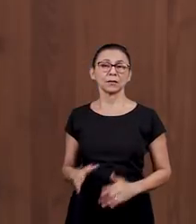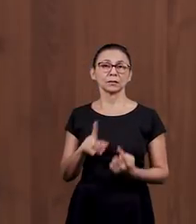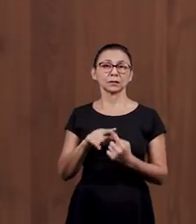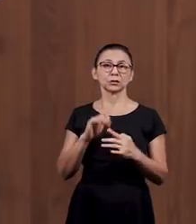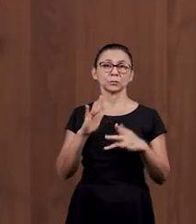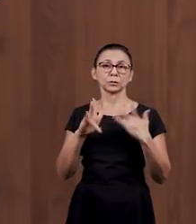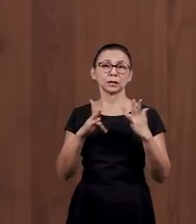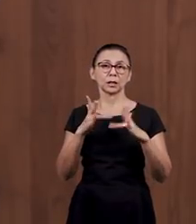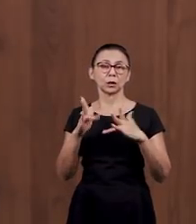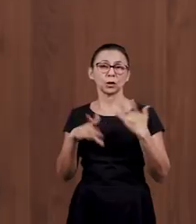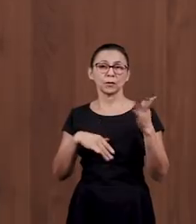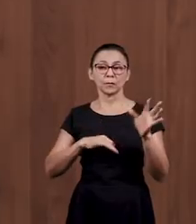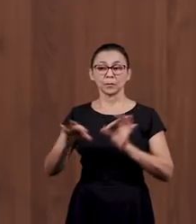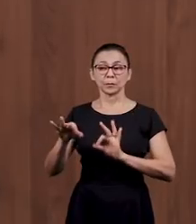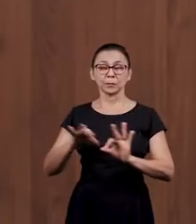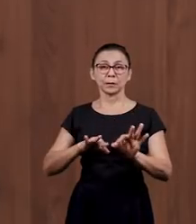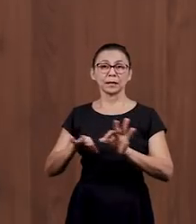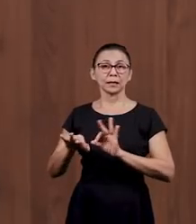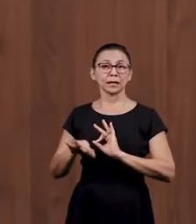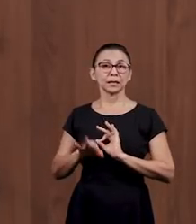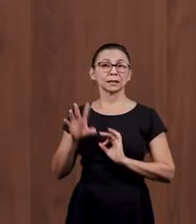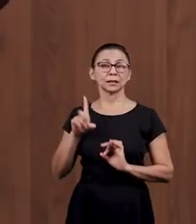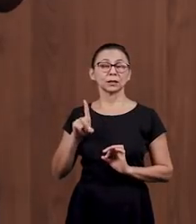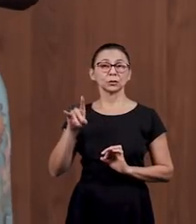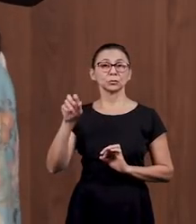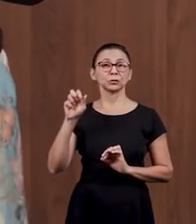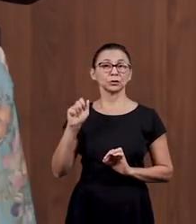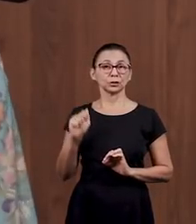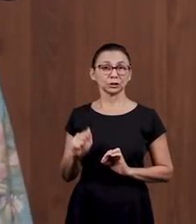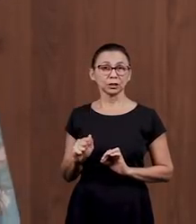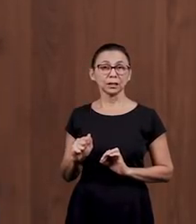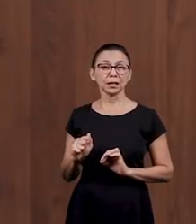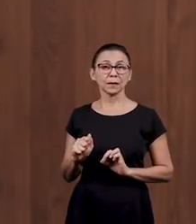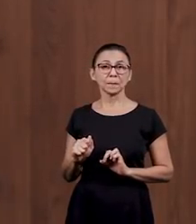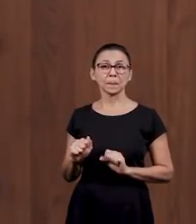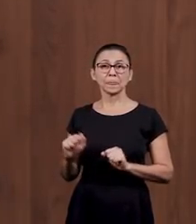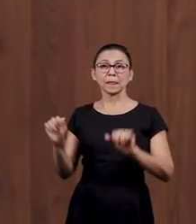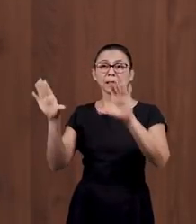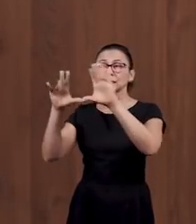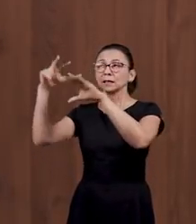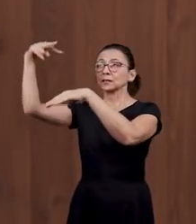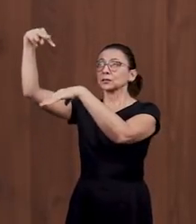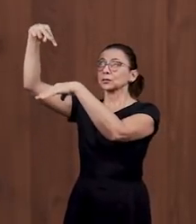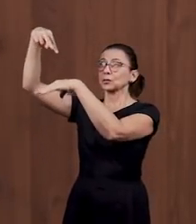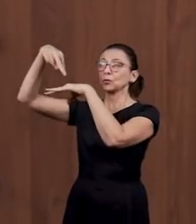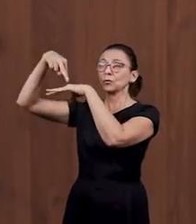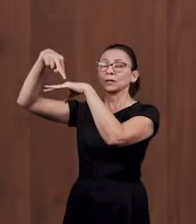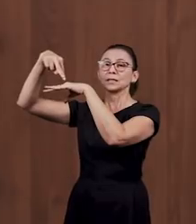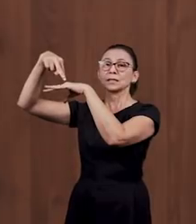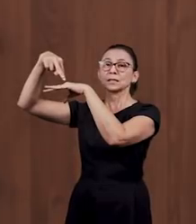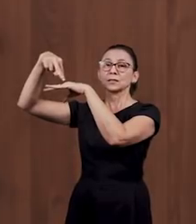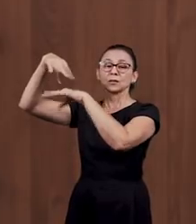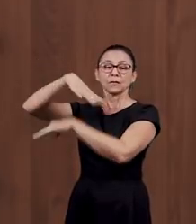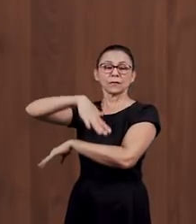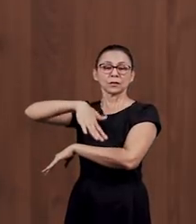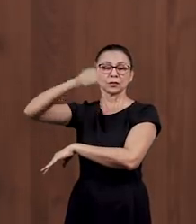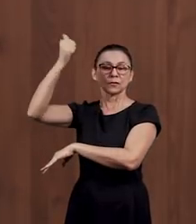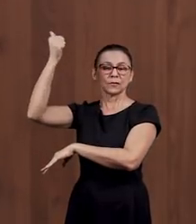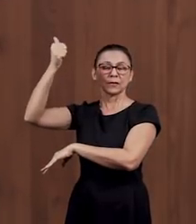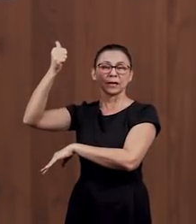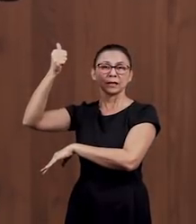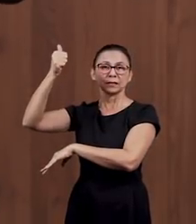nós ouviremos o nosso nome ser chamado nas nuvens e o Senhor vai dizer: vem, filho amado,